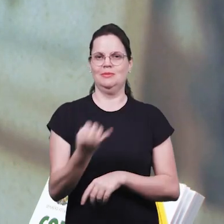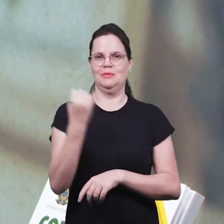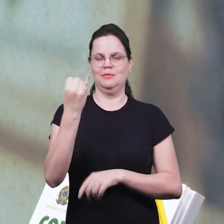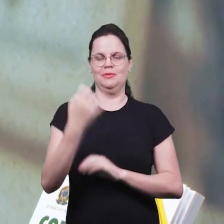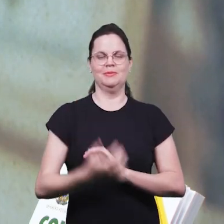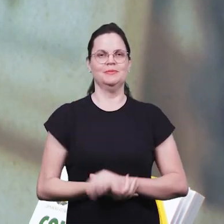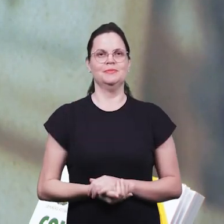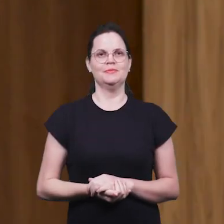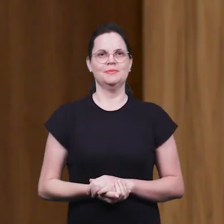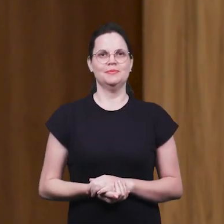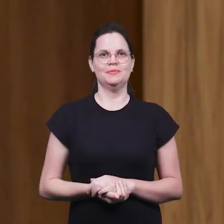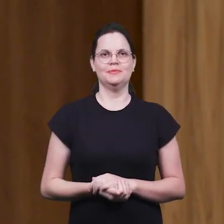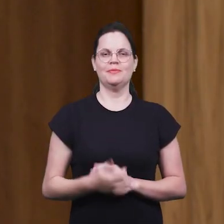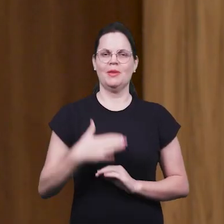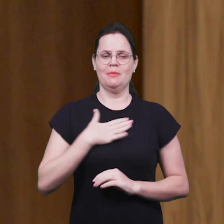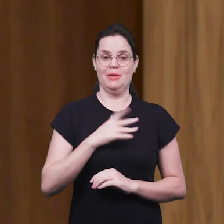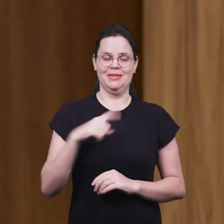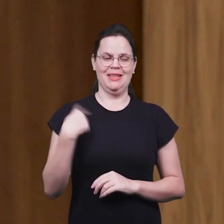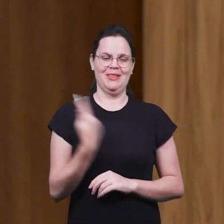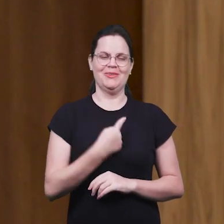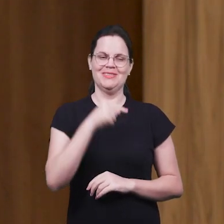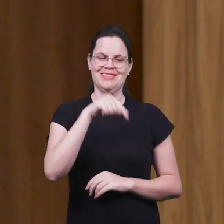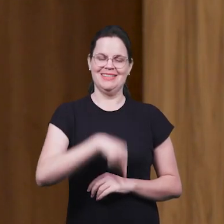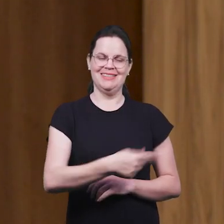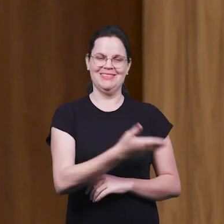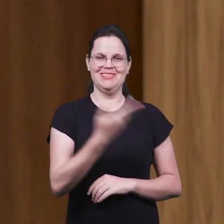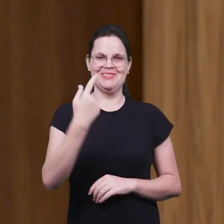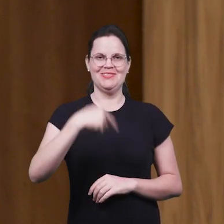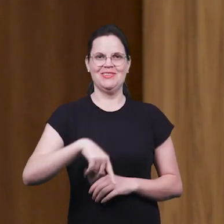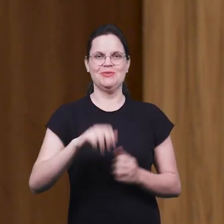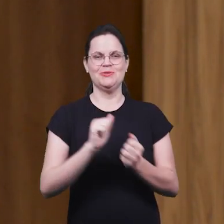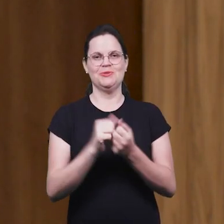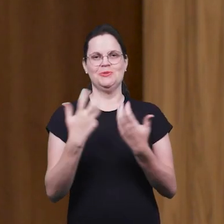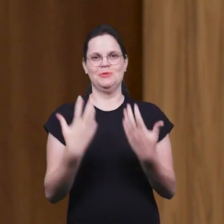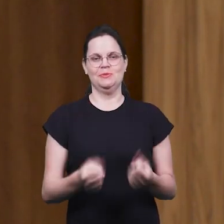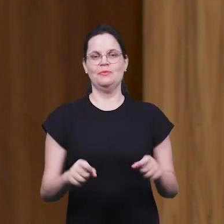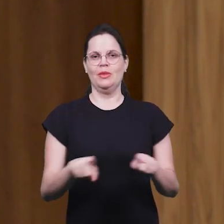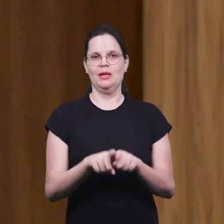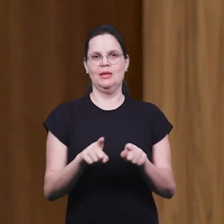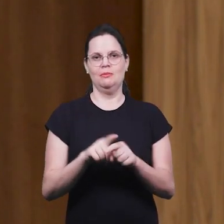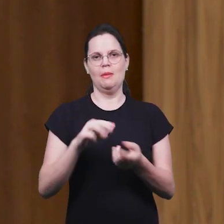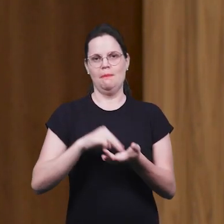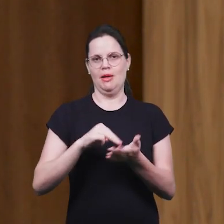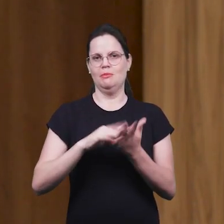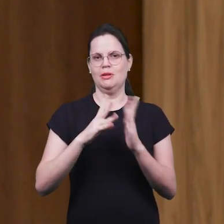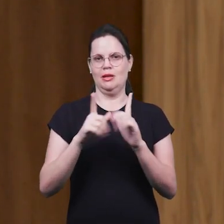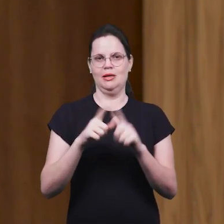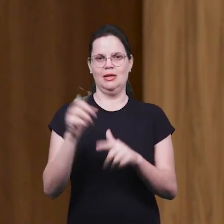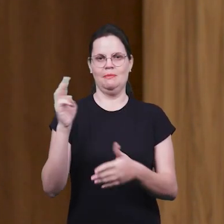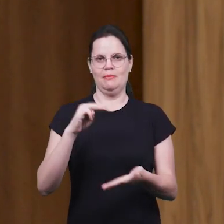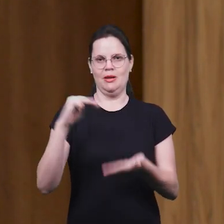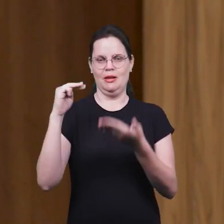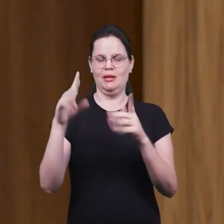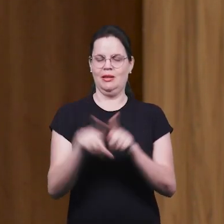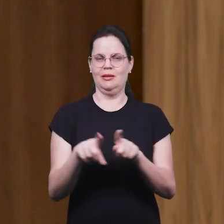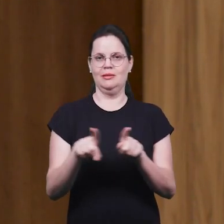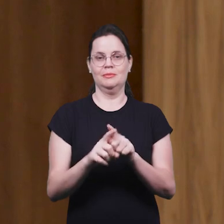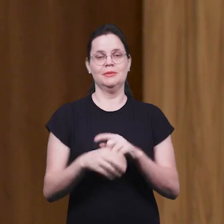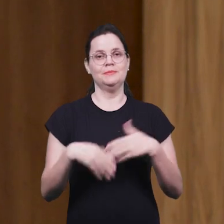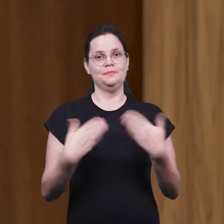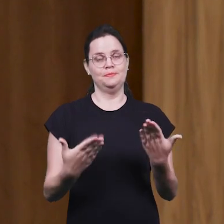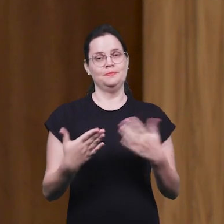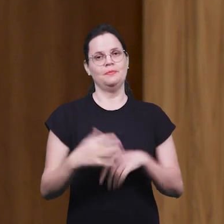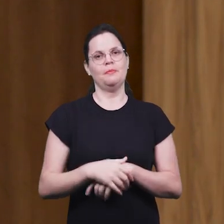todos os irmãos. Prazer é nosso tê-lo no nosso programa, Dr. Álvaro. Dr. Álvaro também é membro da Igreja São Maranata. Dr.